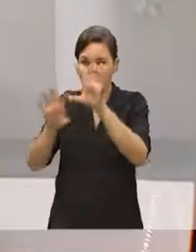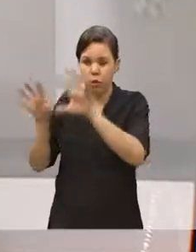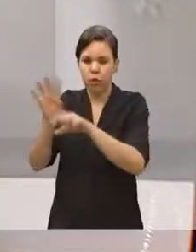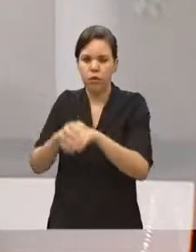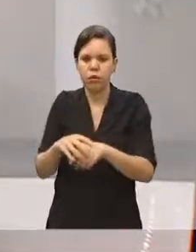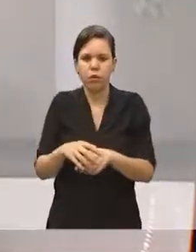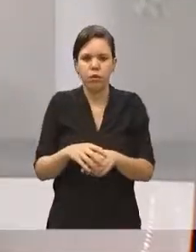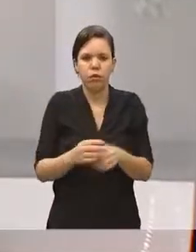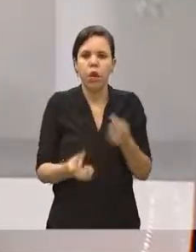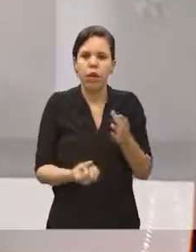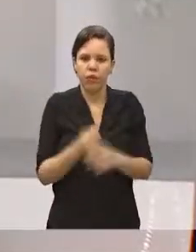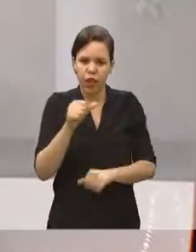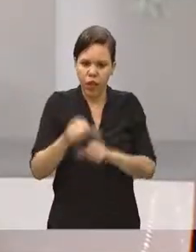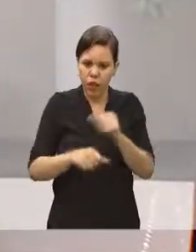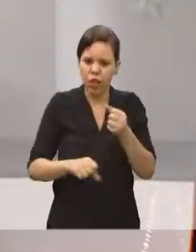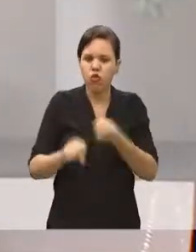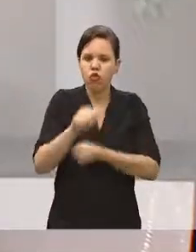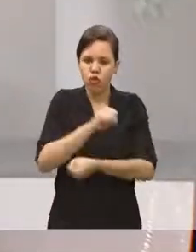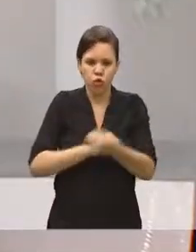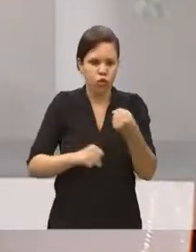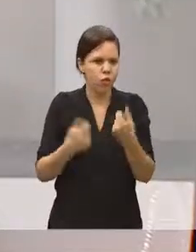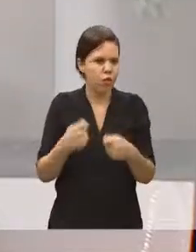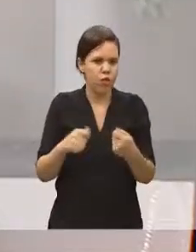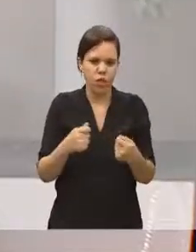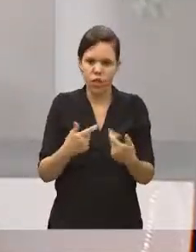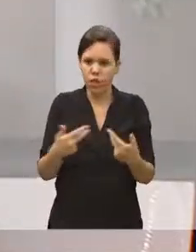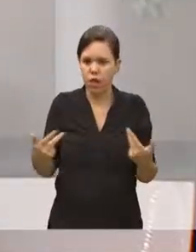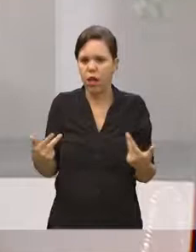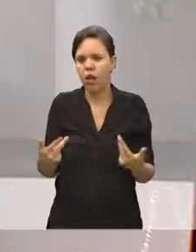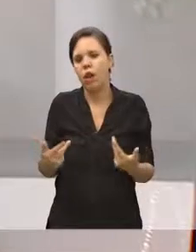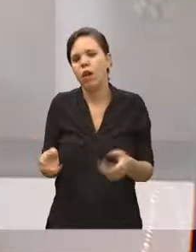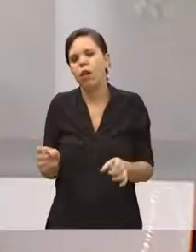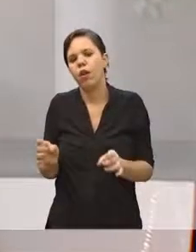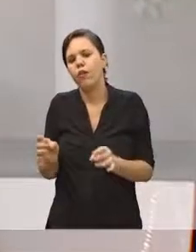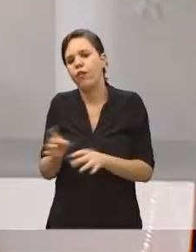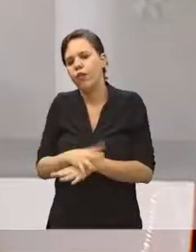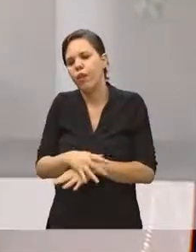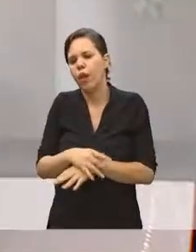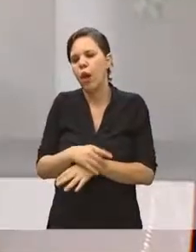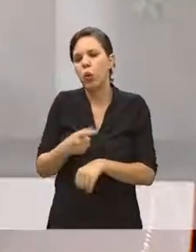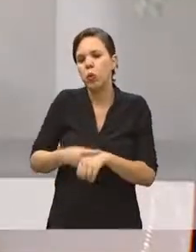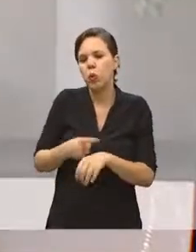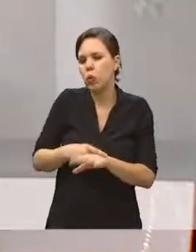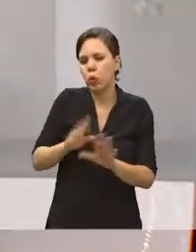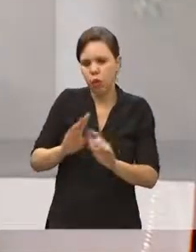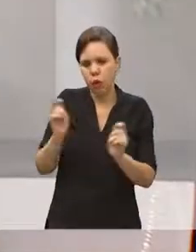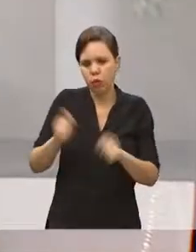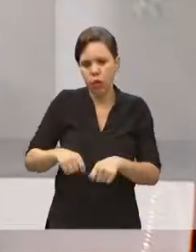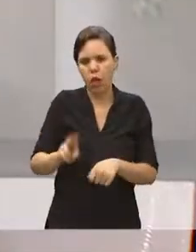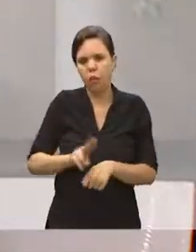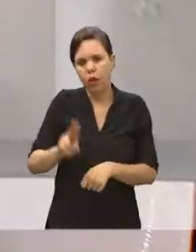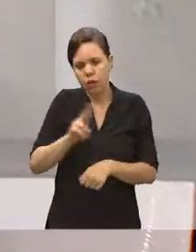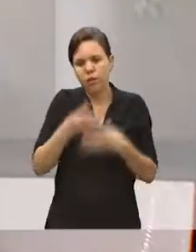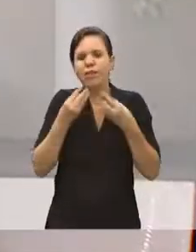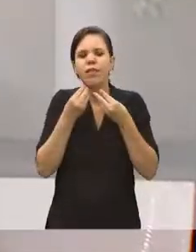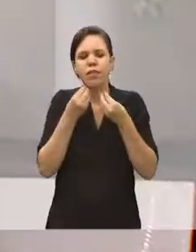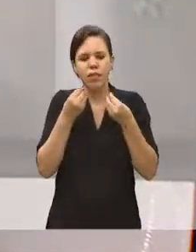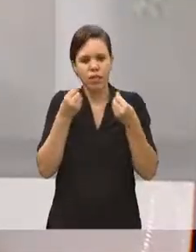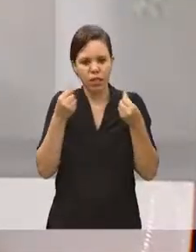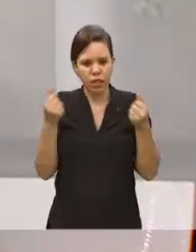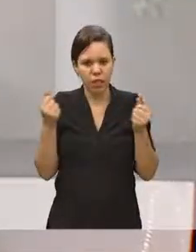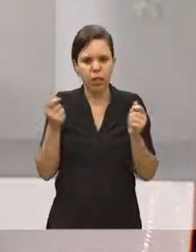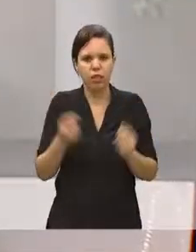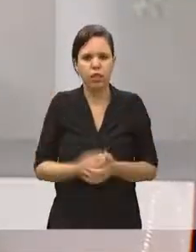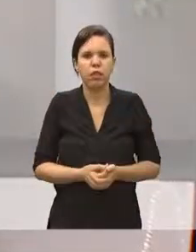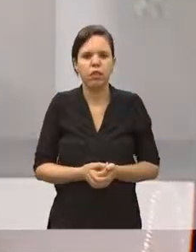não necessariamente precisa ser rústico os acabamentos. Então, a gente aplicou revestimentos de qualidade, só que com